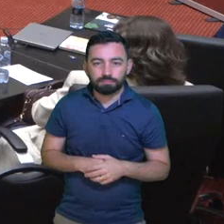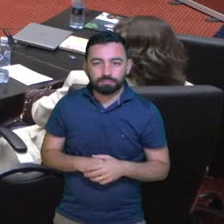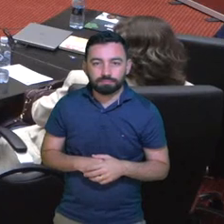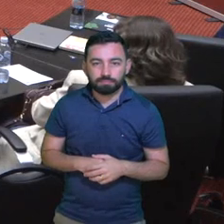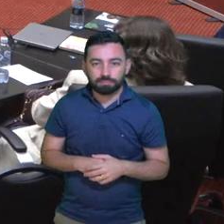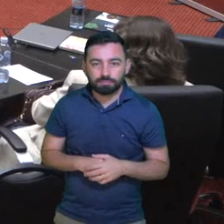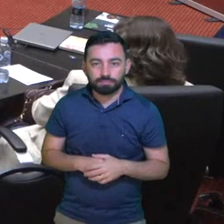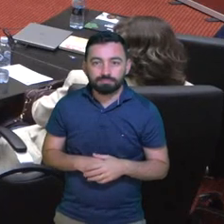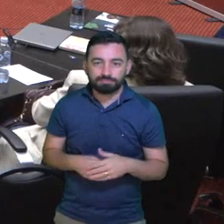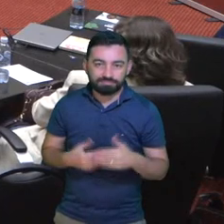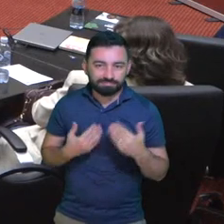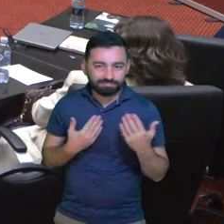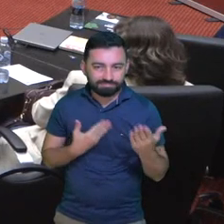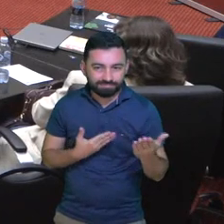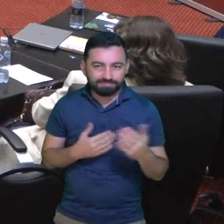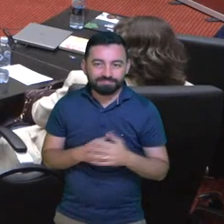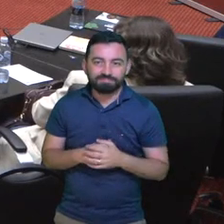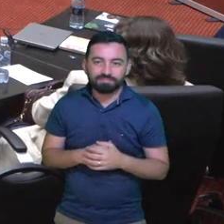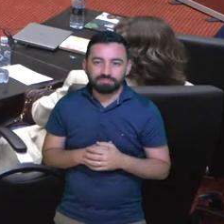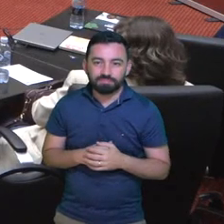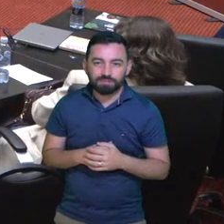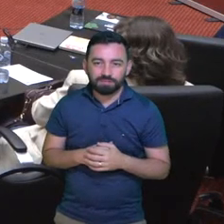contigo também as considerações